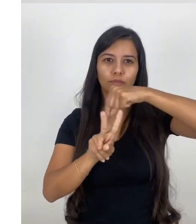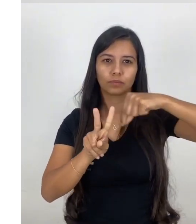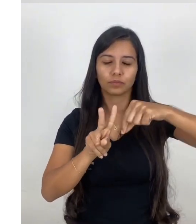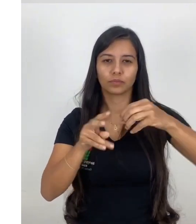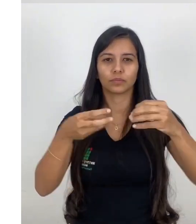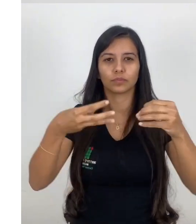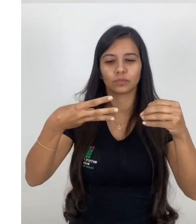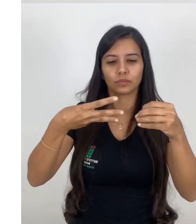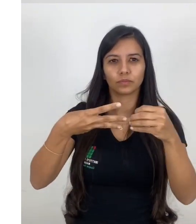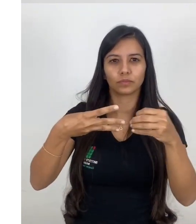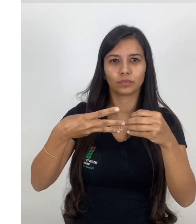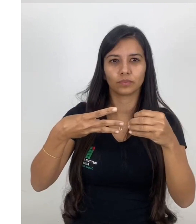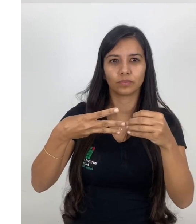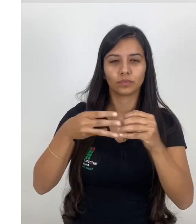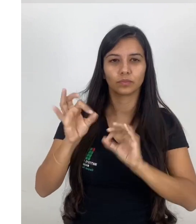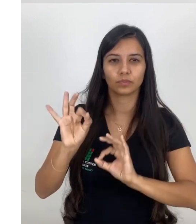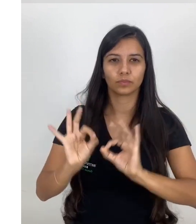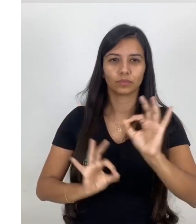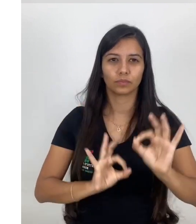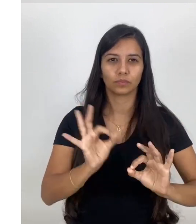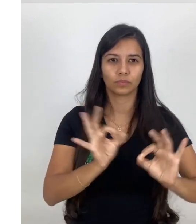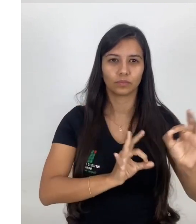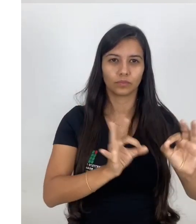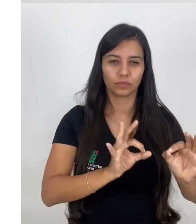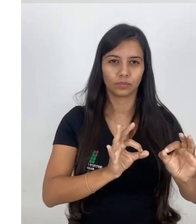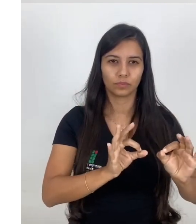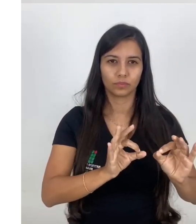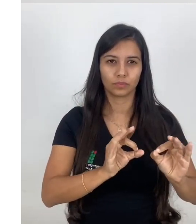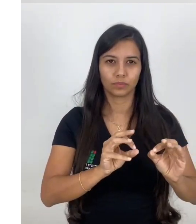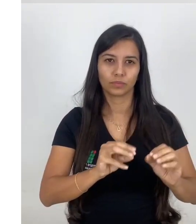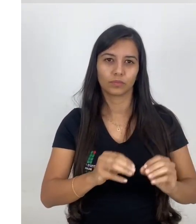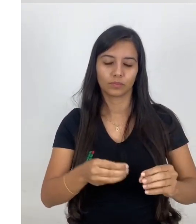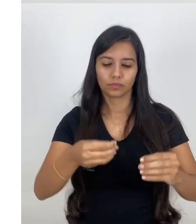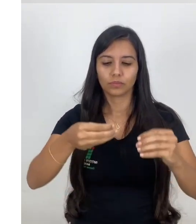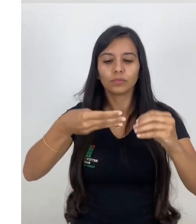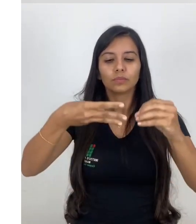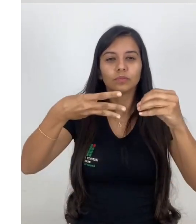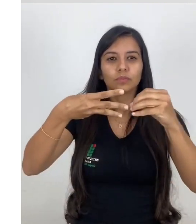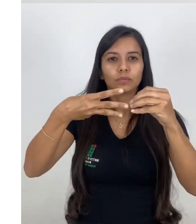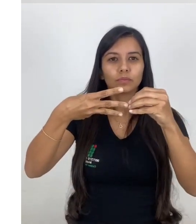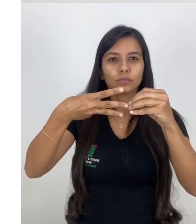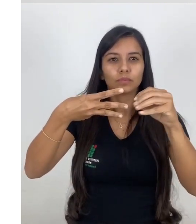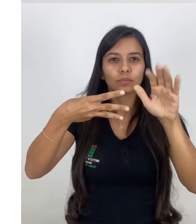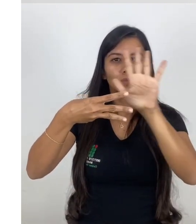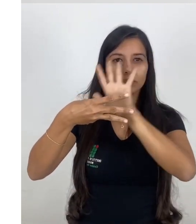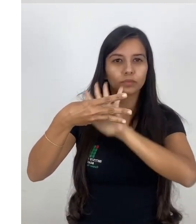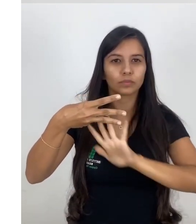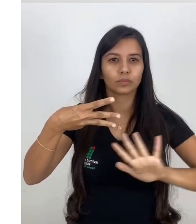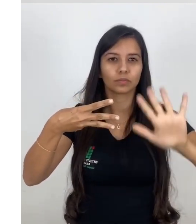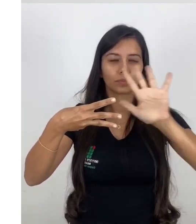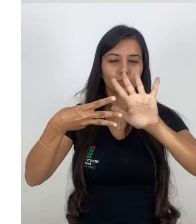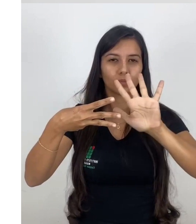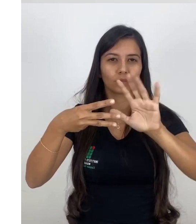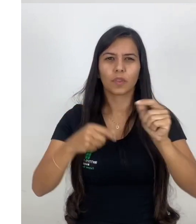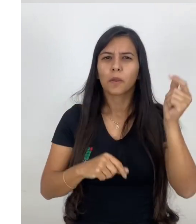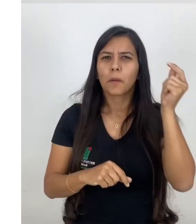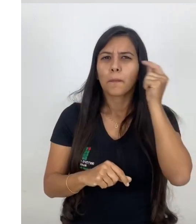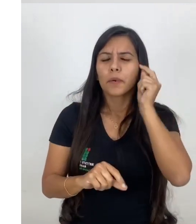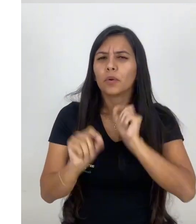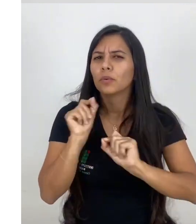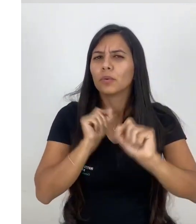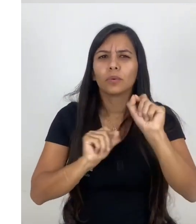da célula. E se eu estou falando do posicionamento deles na faixa mediana da célula, então eu quero que você já